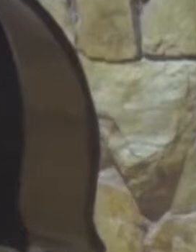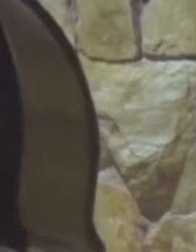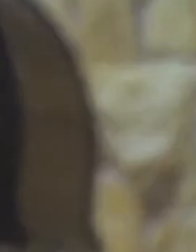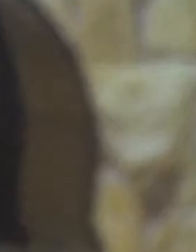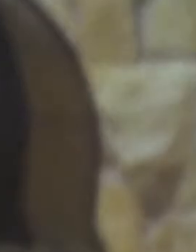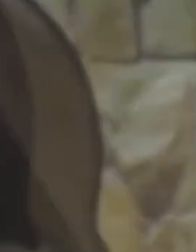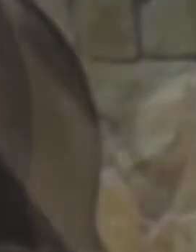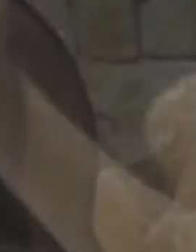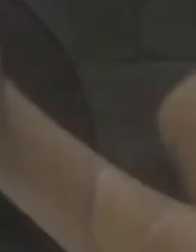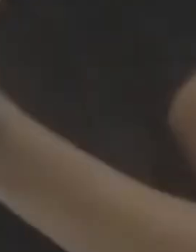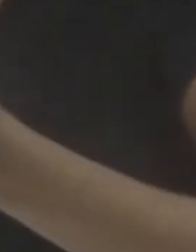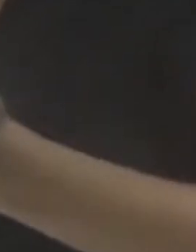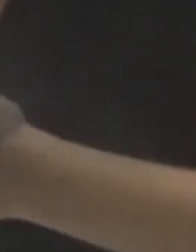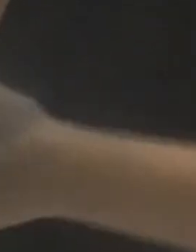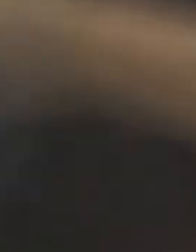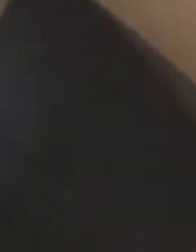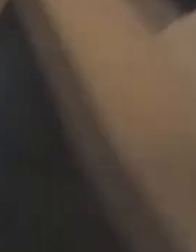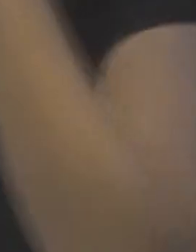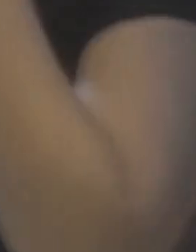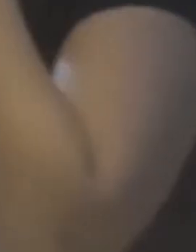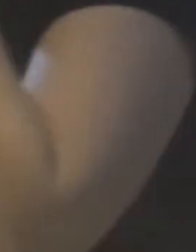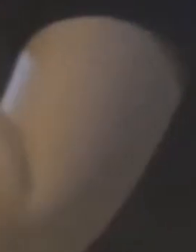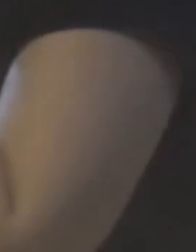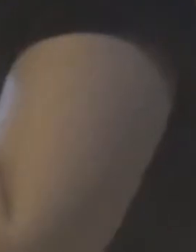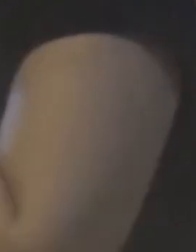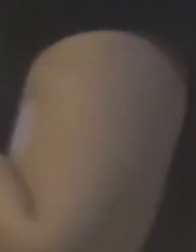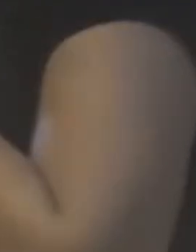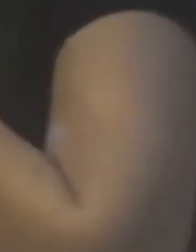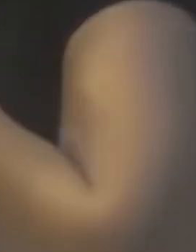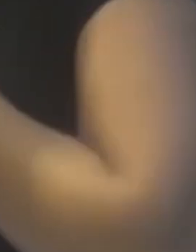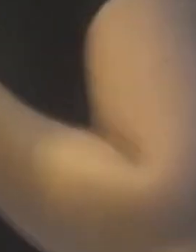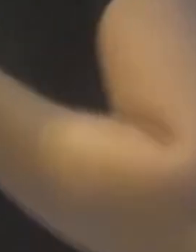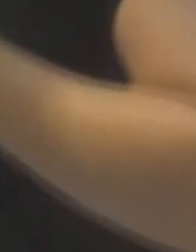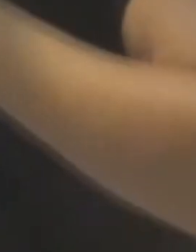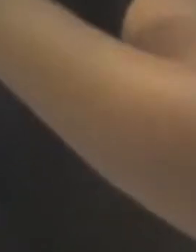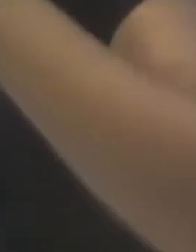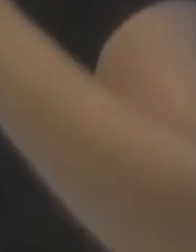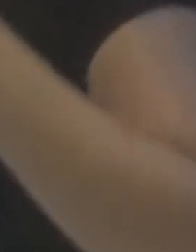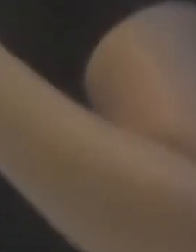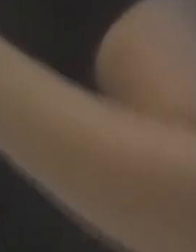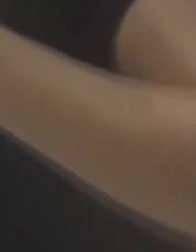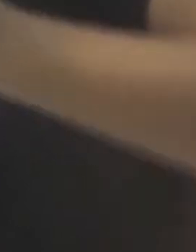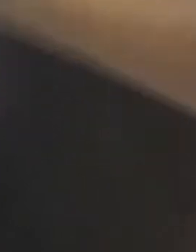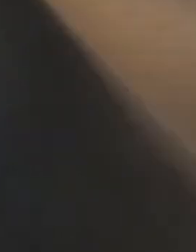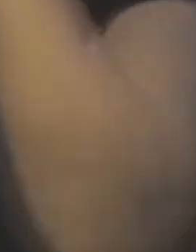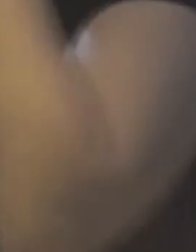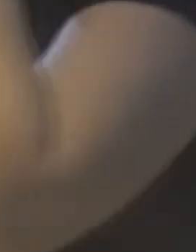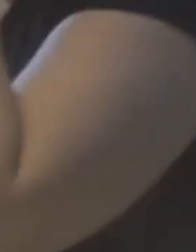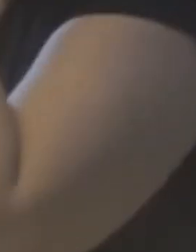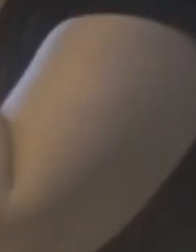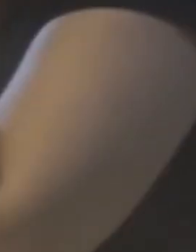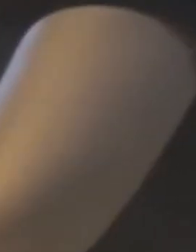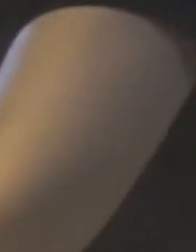leve como a brisa bela, vida sintetiza